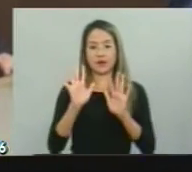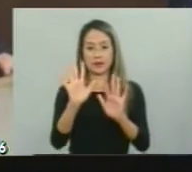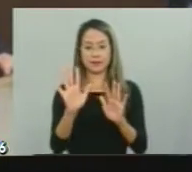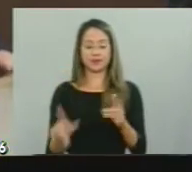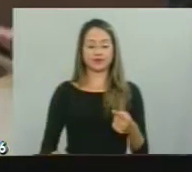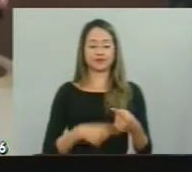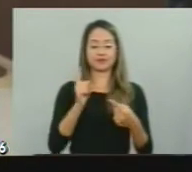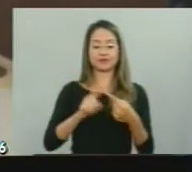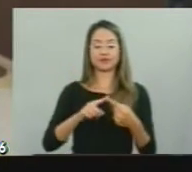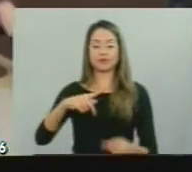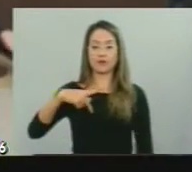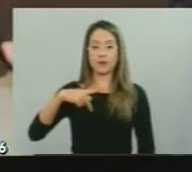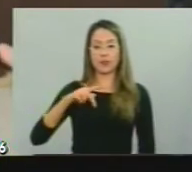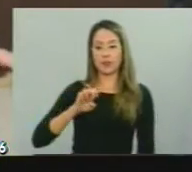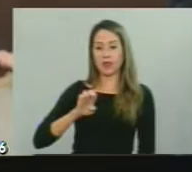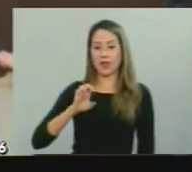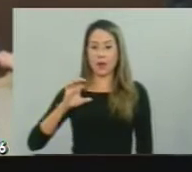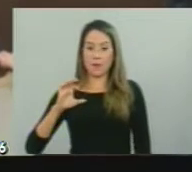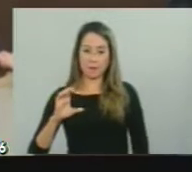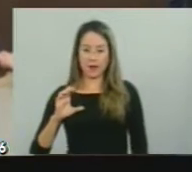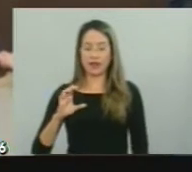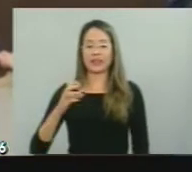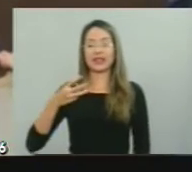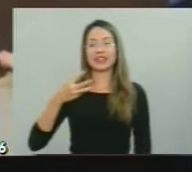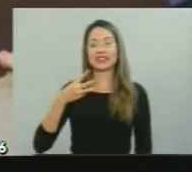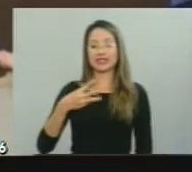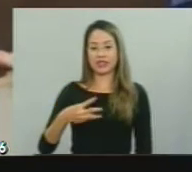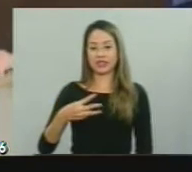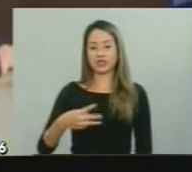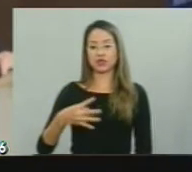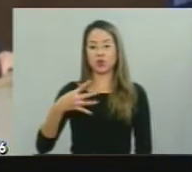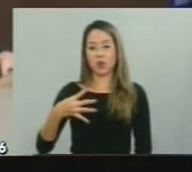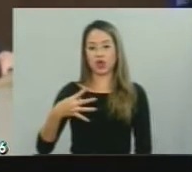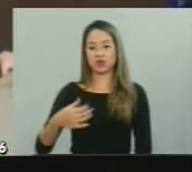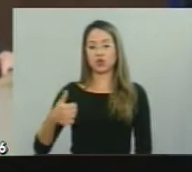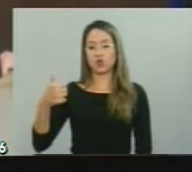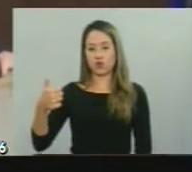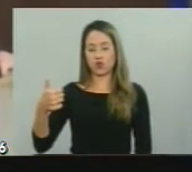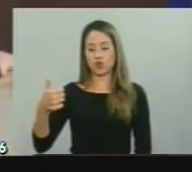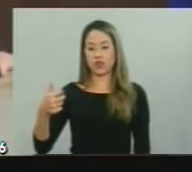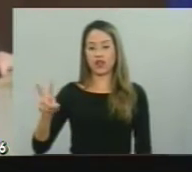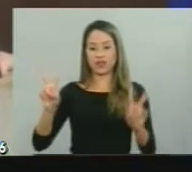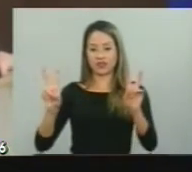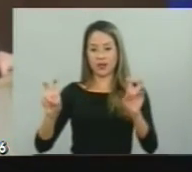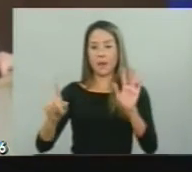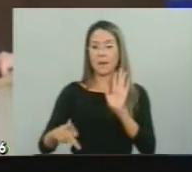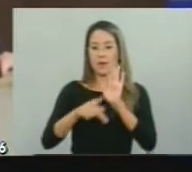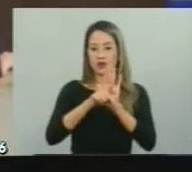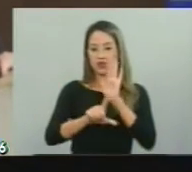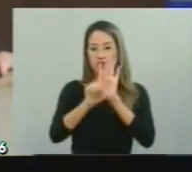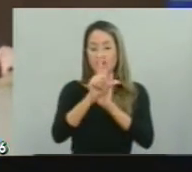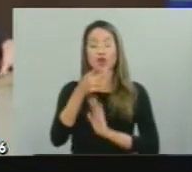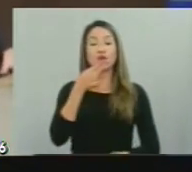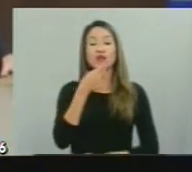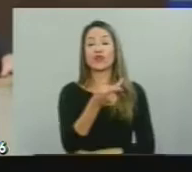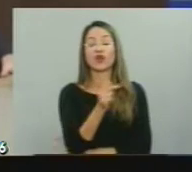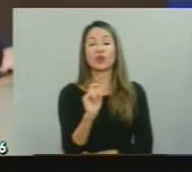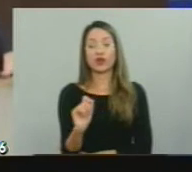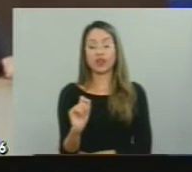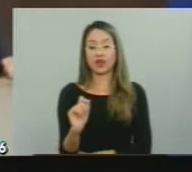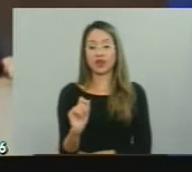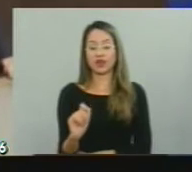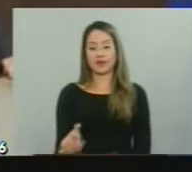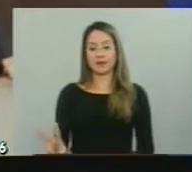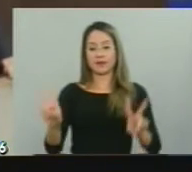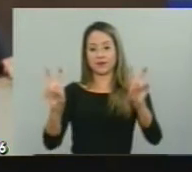241, uma emenda constitucional que congela por 20 anos os investimentos em saúde, Por exemplo, o corte